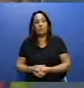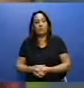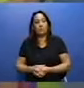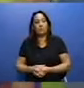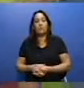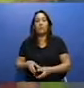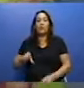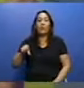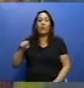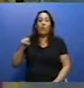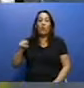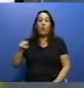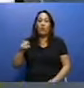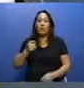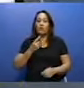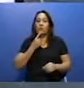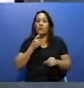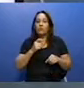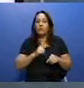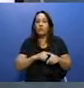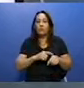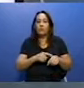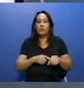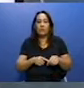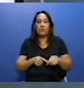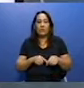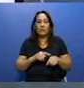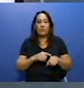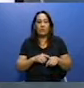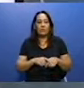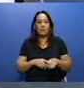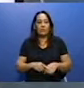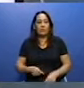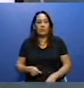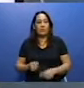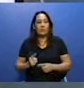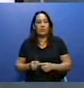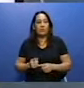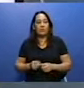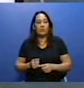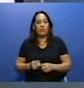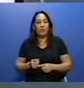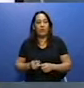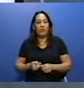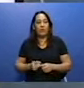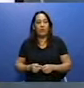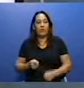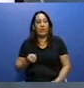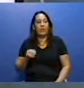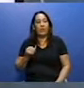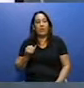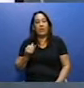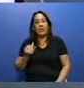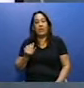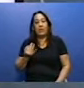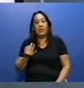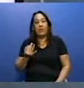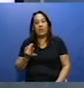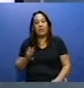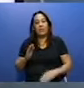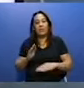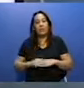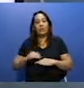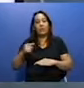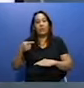morangos? Muito fácil. 8 morangos. Por quê? Pois, lembra do pois?